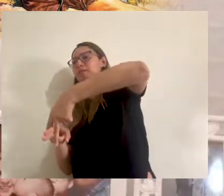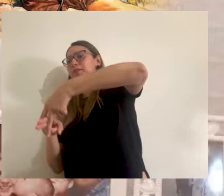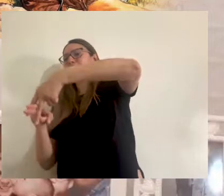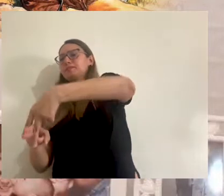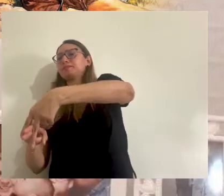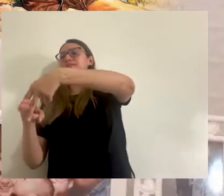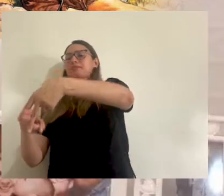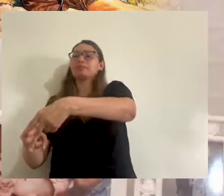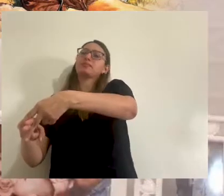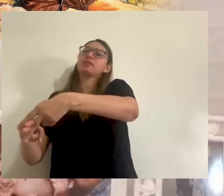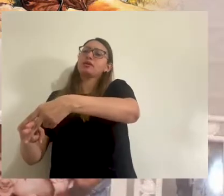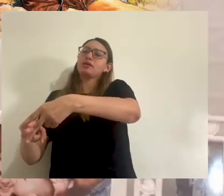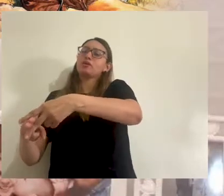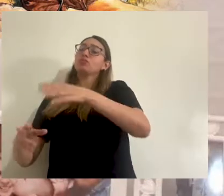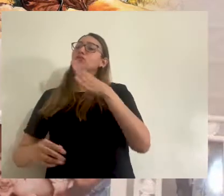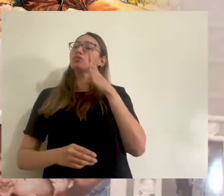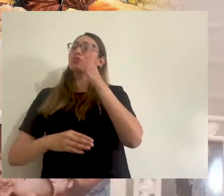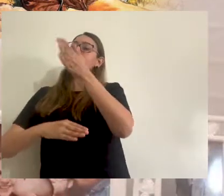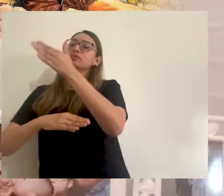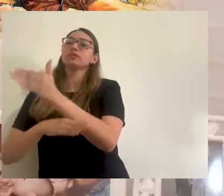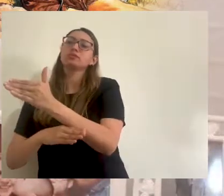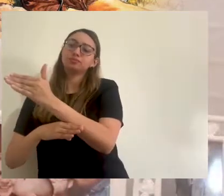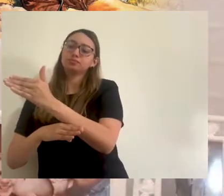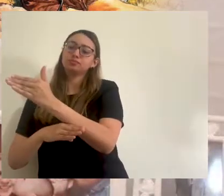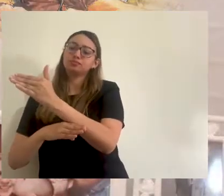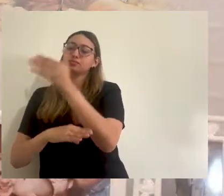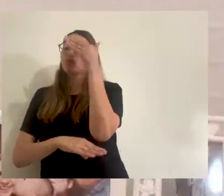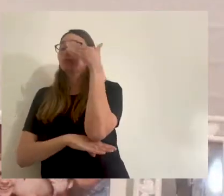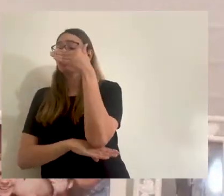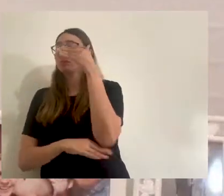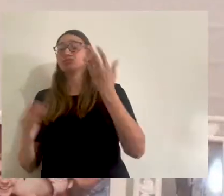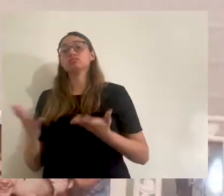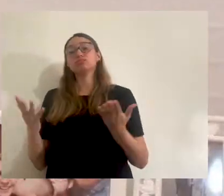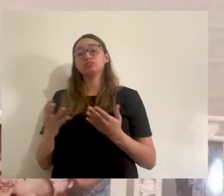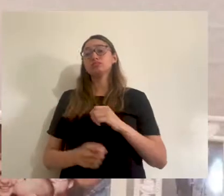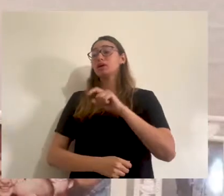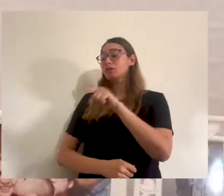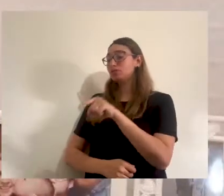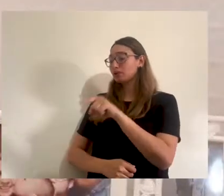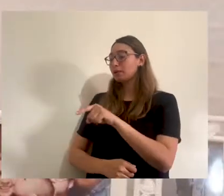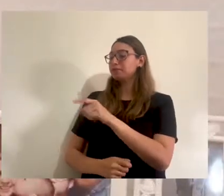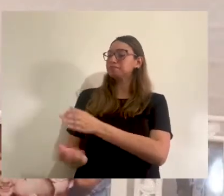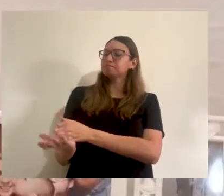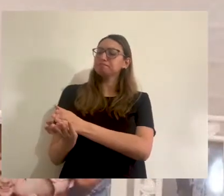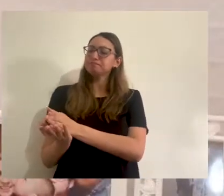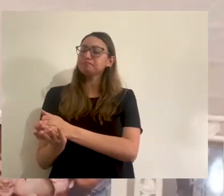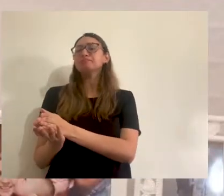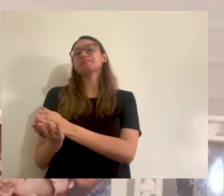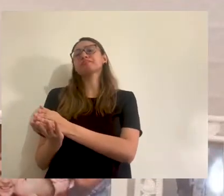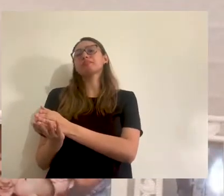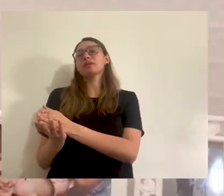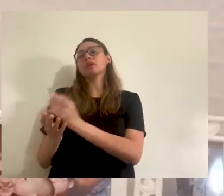estalagem, até um hotel, nós diríamos isso no dia de hoje. E ali, aquele homem permaneceu ainda por um